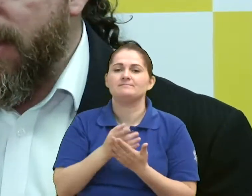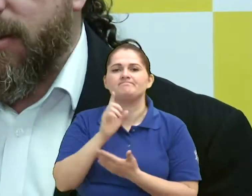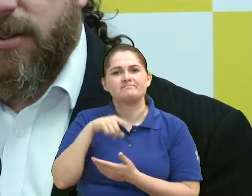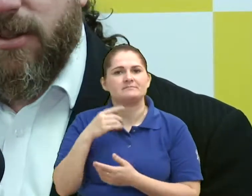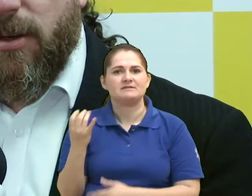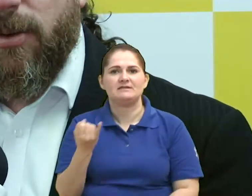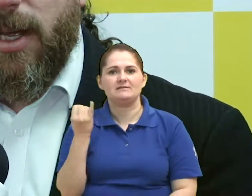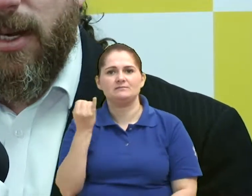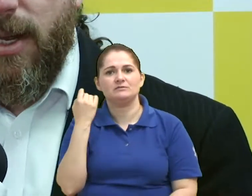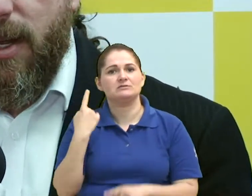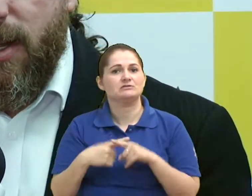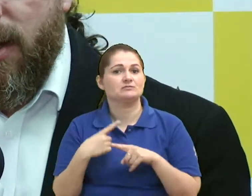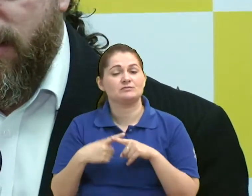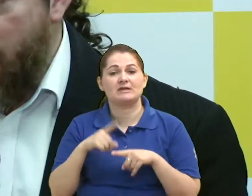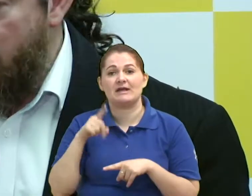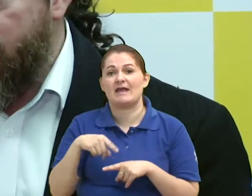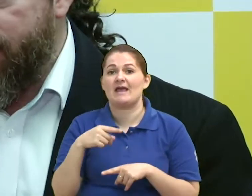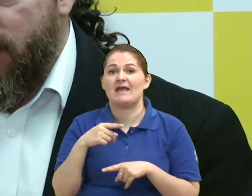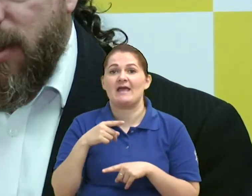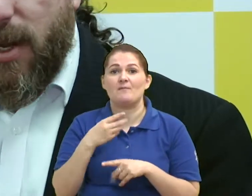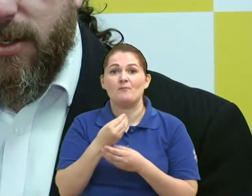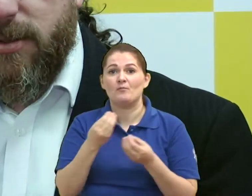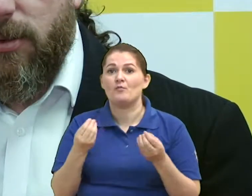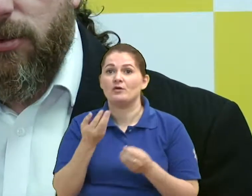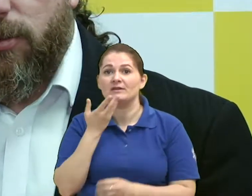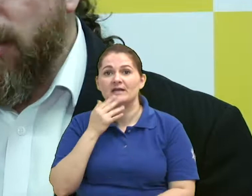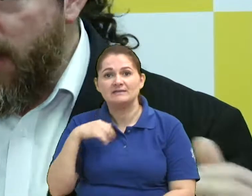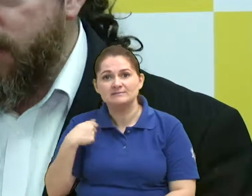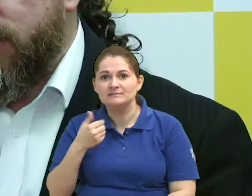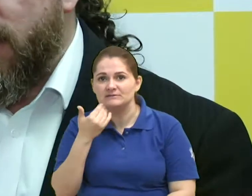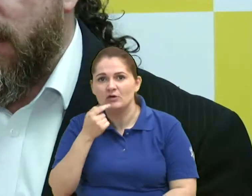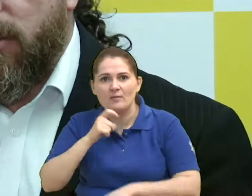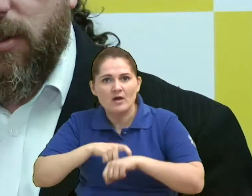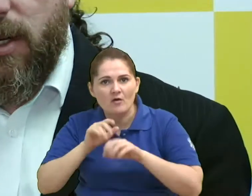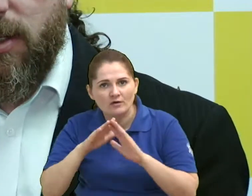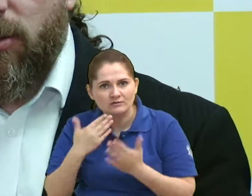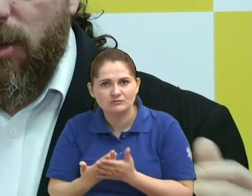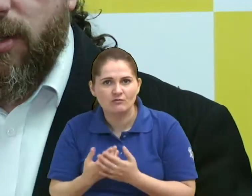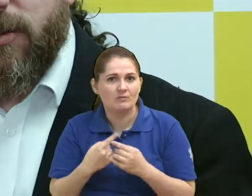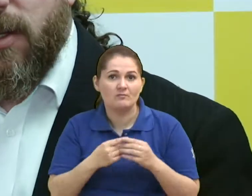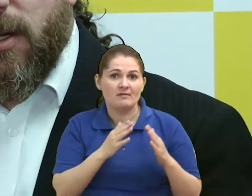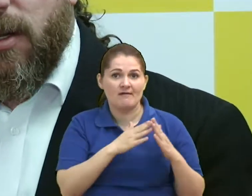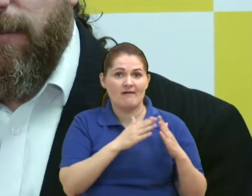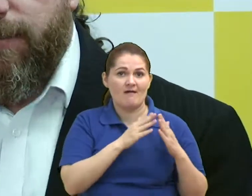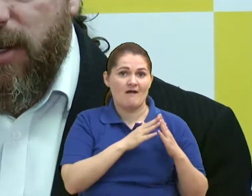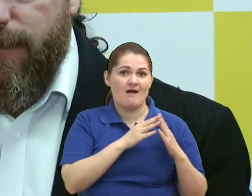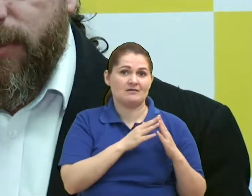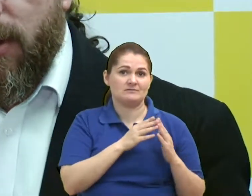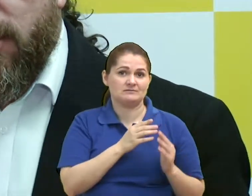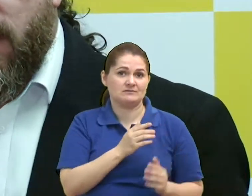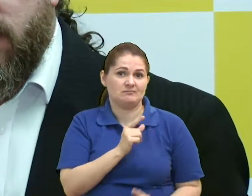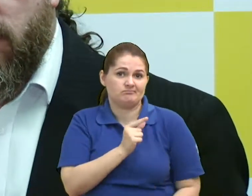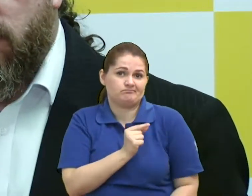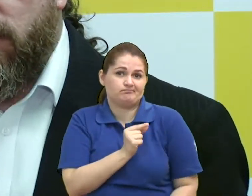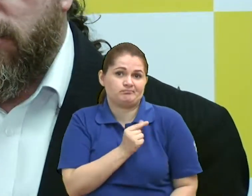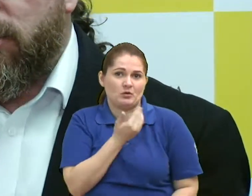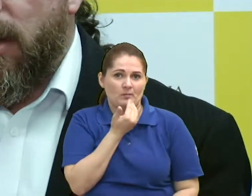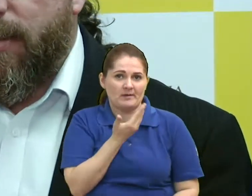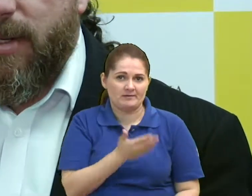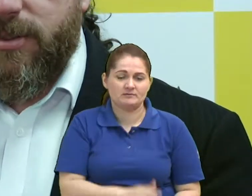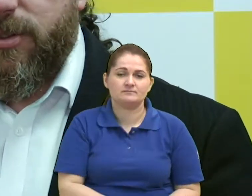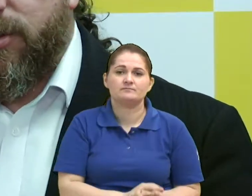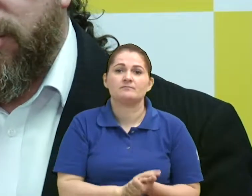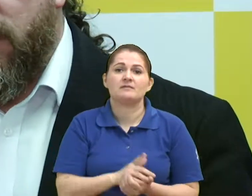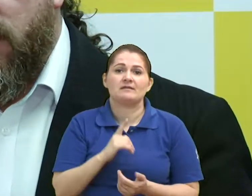da alimentação, ela tem a questão do leite, né? Da lactose, enfim, né? São